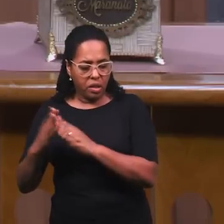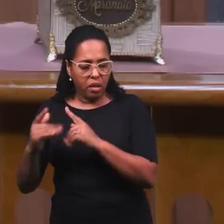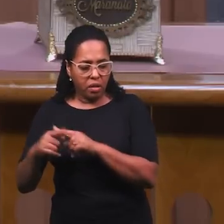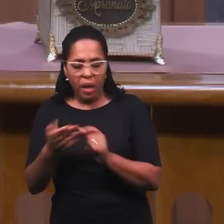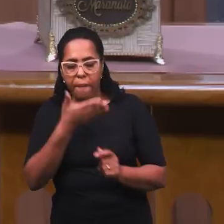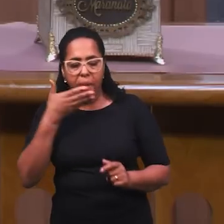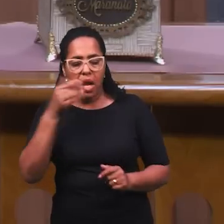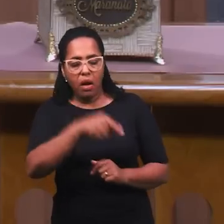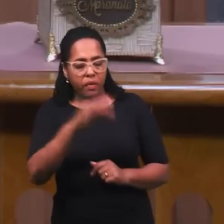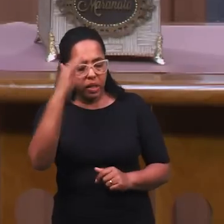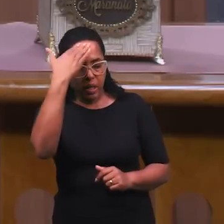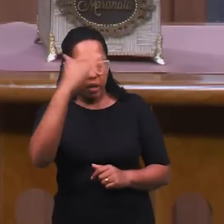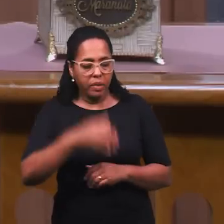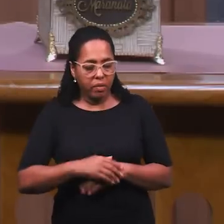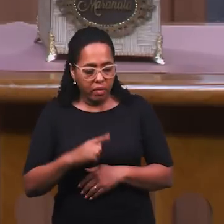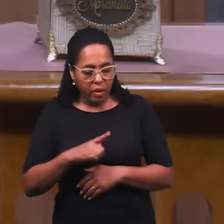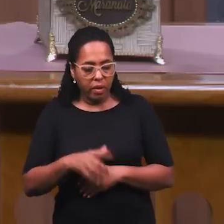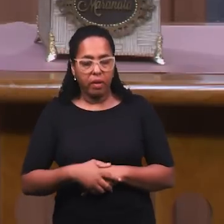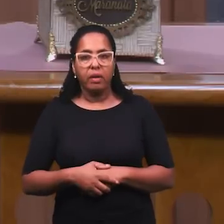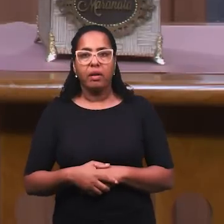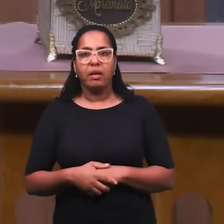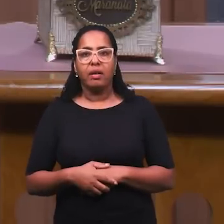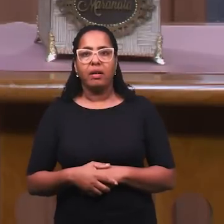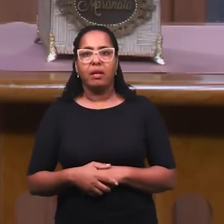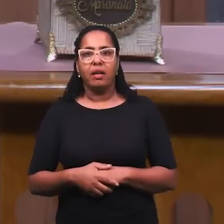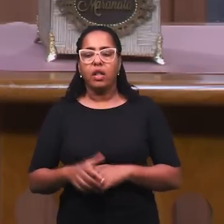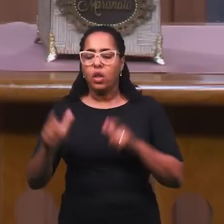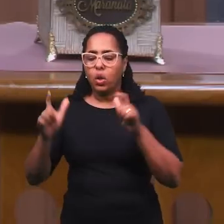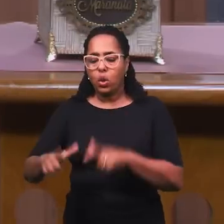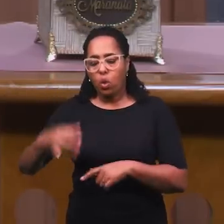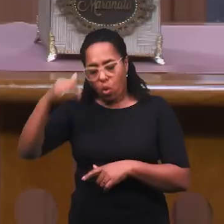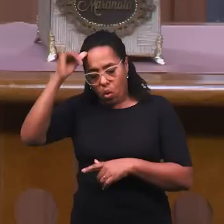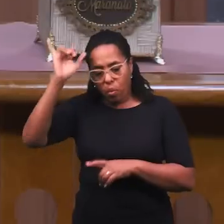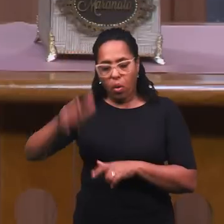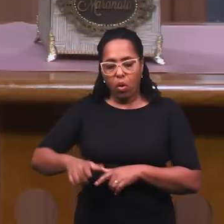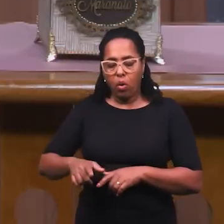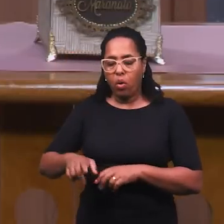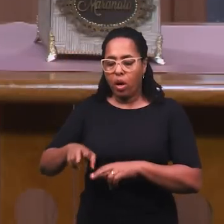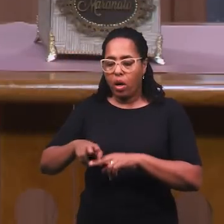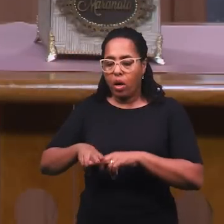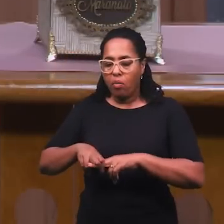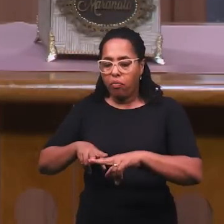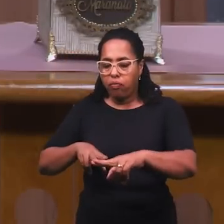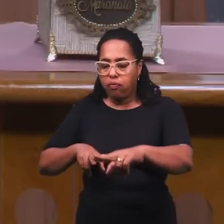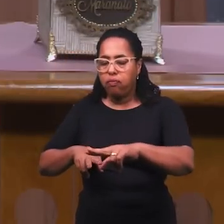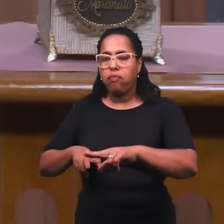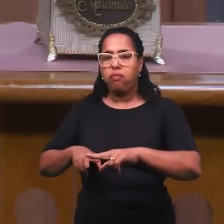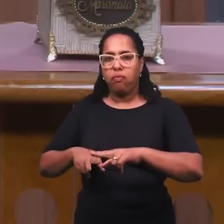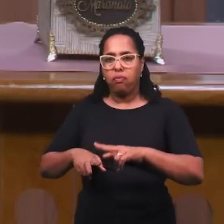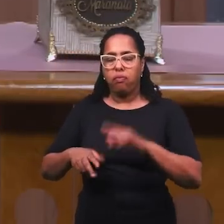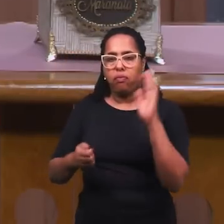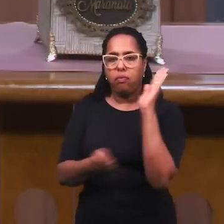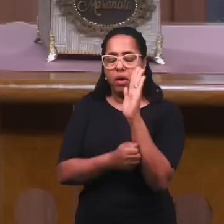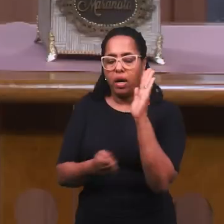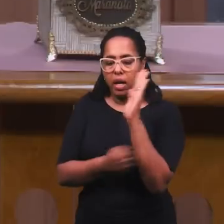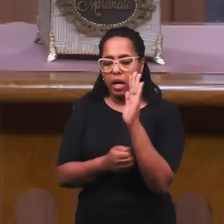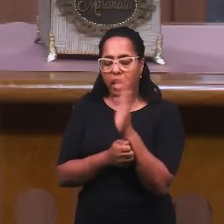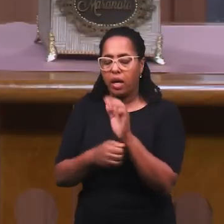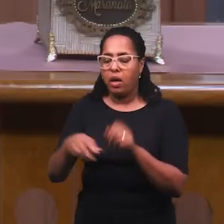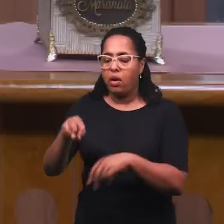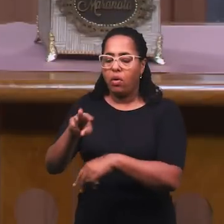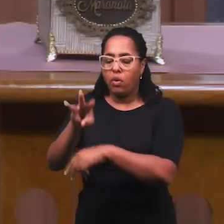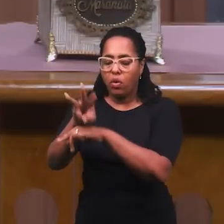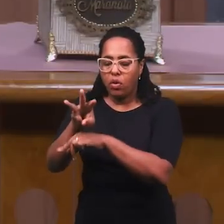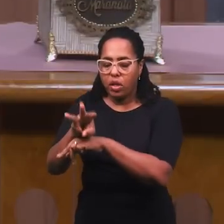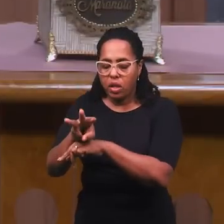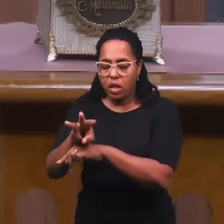dela o que parecer bem aos teus olhos. Eis que dou os bois para o holocausto, os trilhos para a lenha, o trigo para a oferta